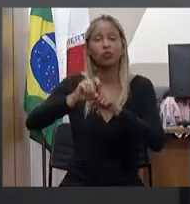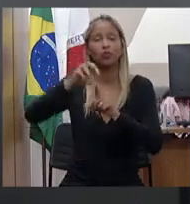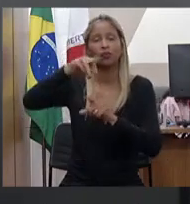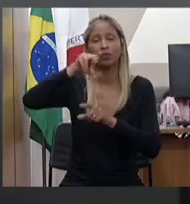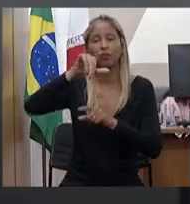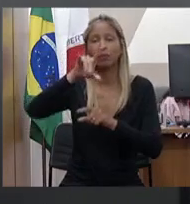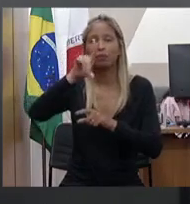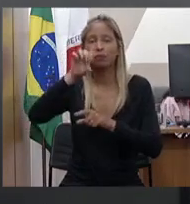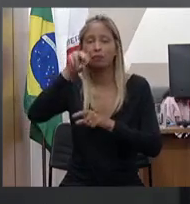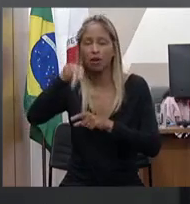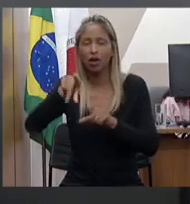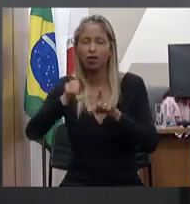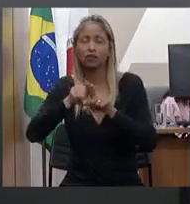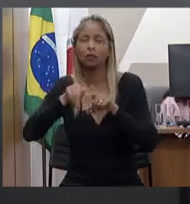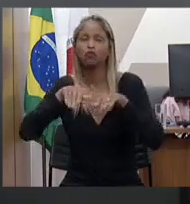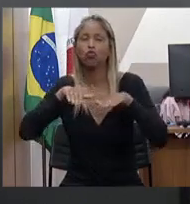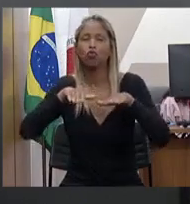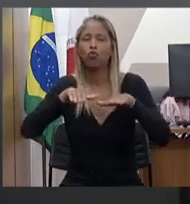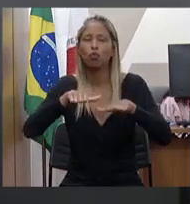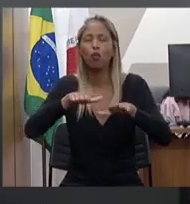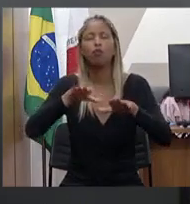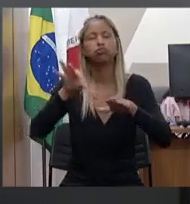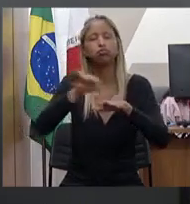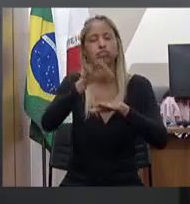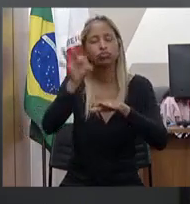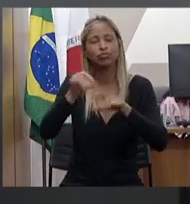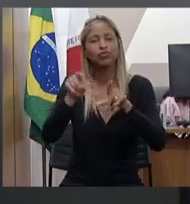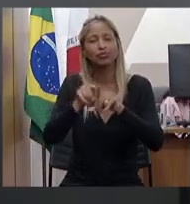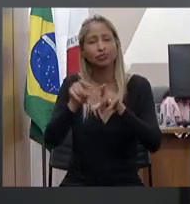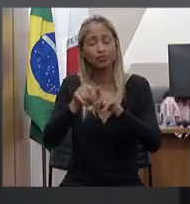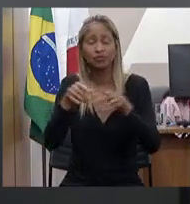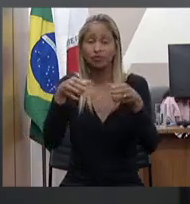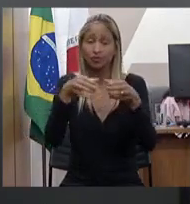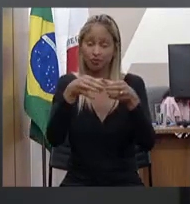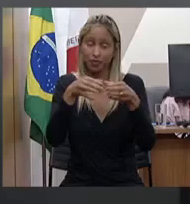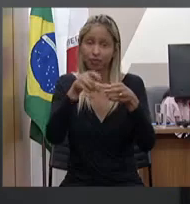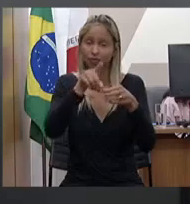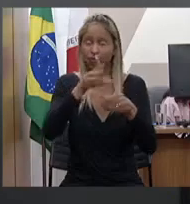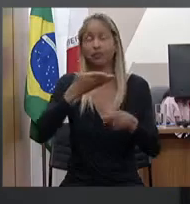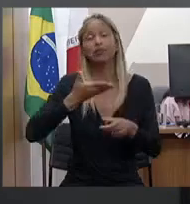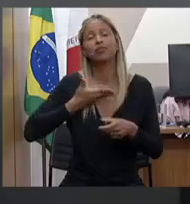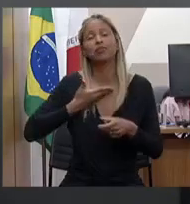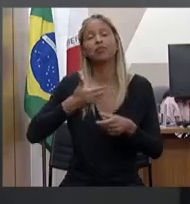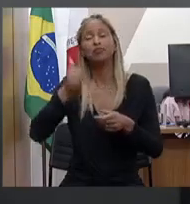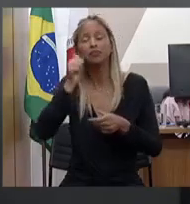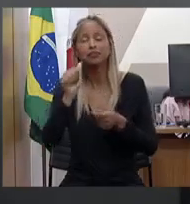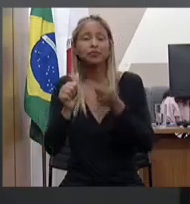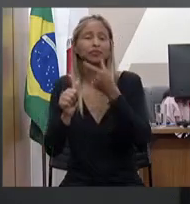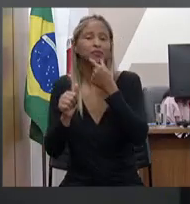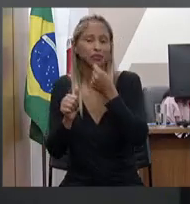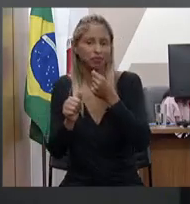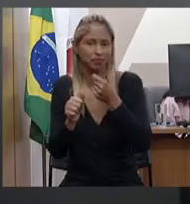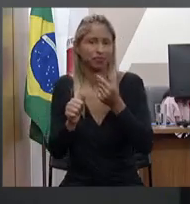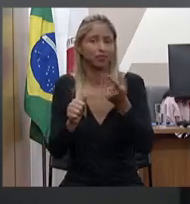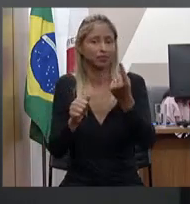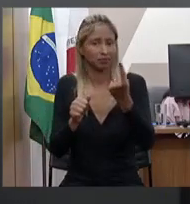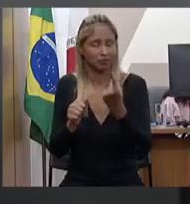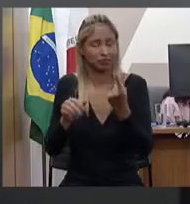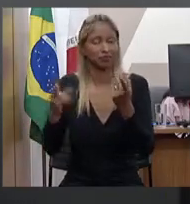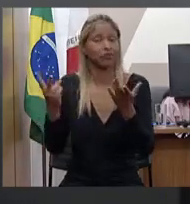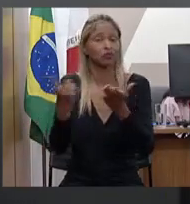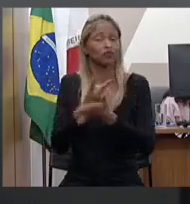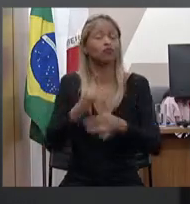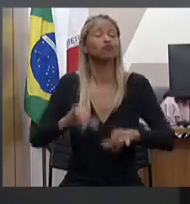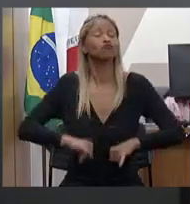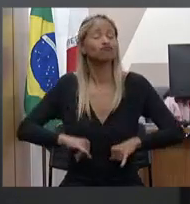Desculpa Pedro dos Alfaiate costureira e não podia aqui deixar de mencionar uma categoria amigos e amigas que vem sofrendo